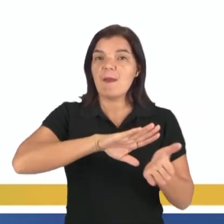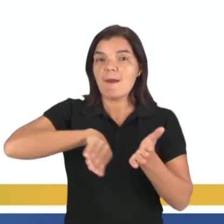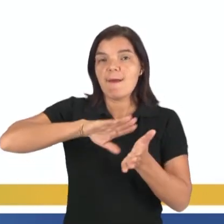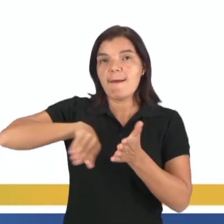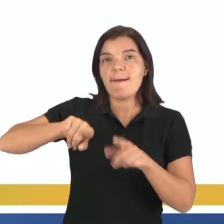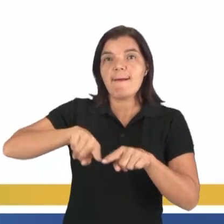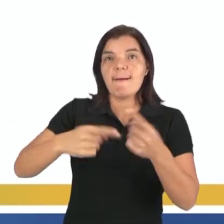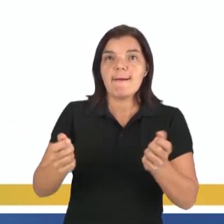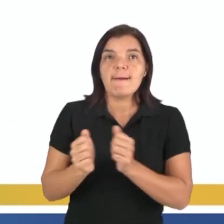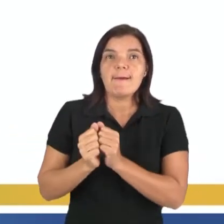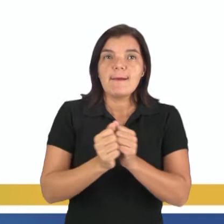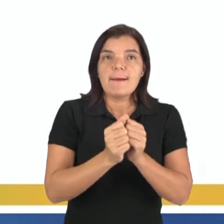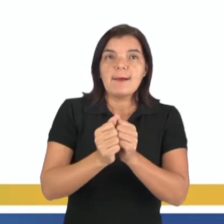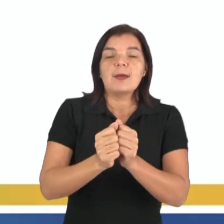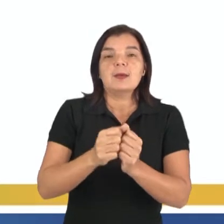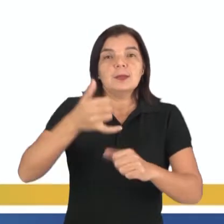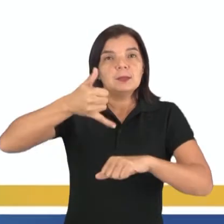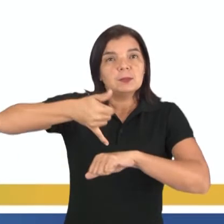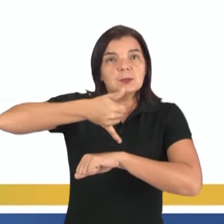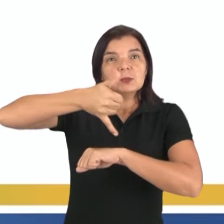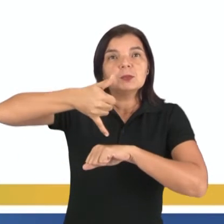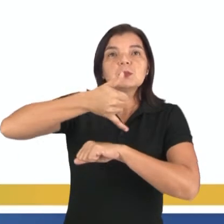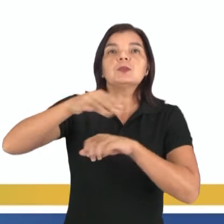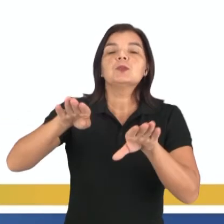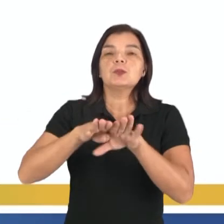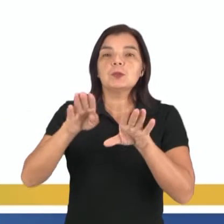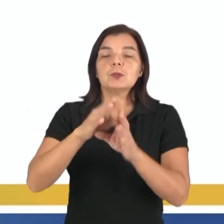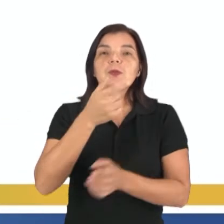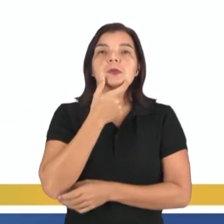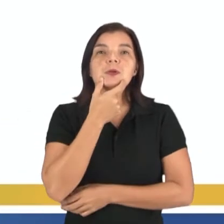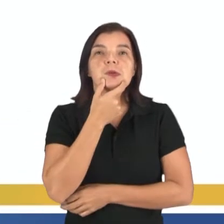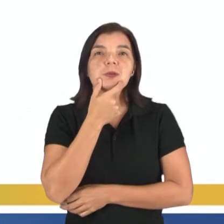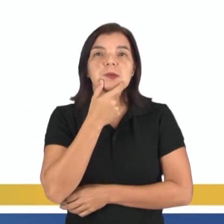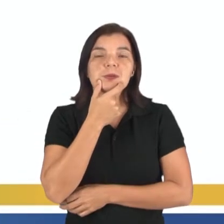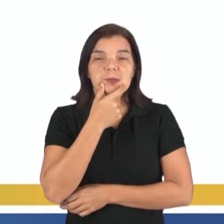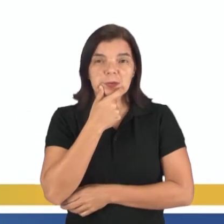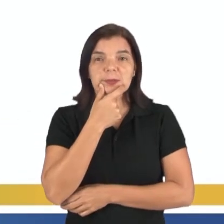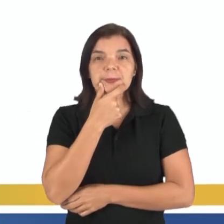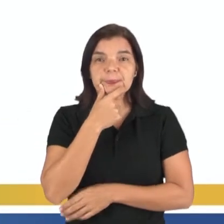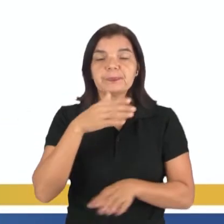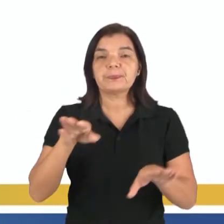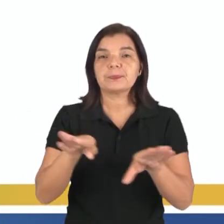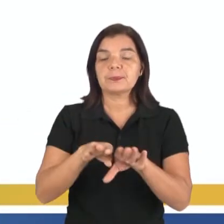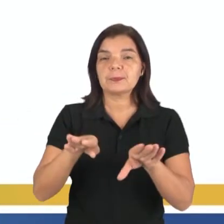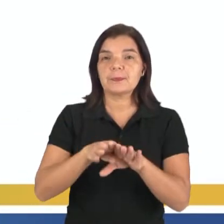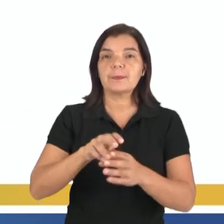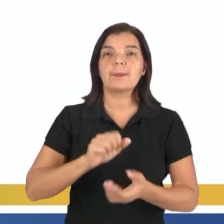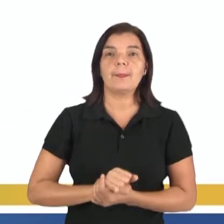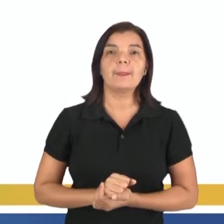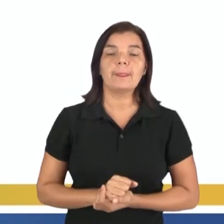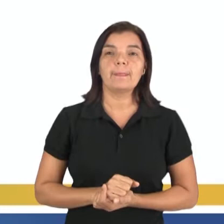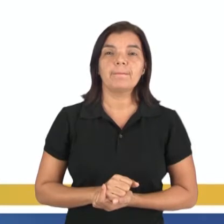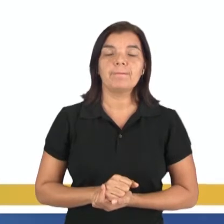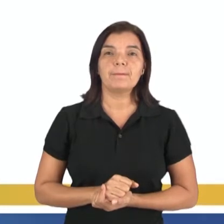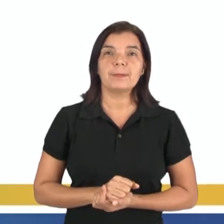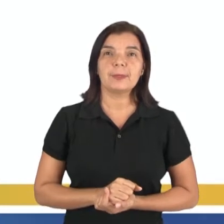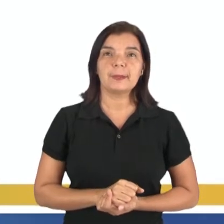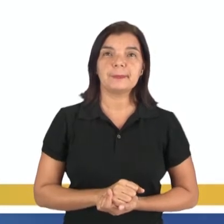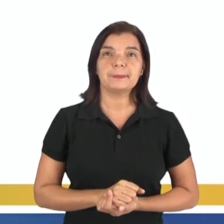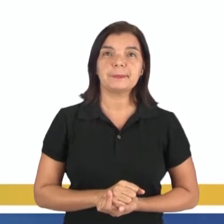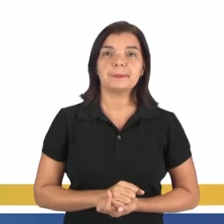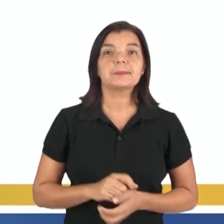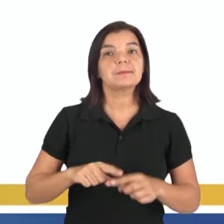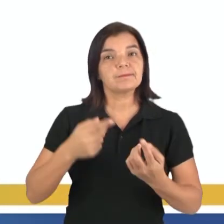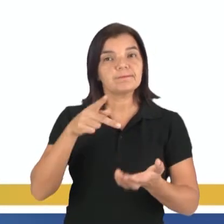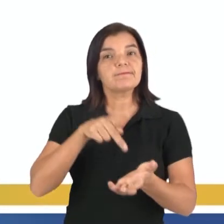as companhias petroleiras, né, ou seja, ele ia nacionalizar as companhias que extraíam petróleo,